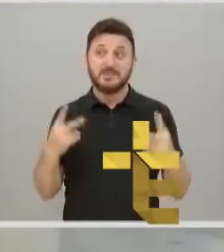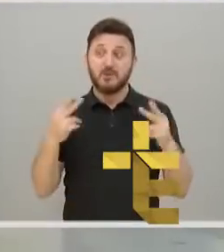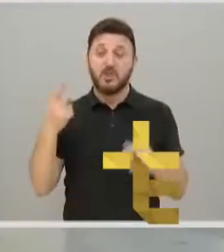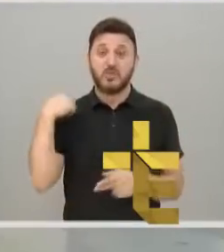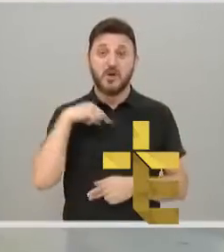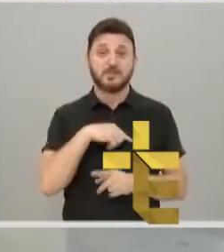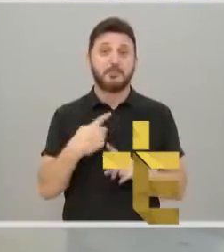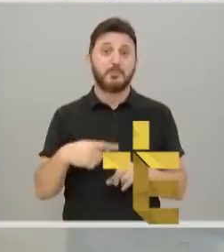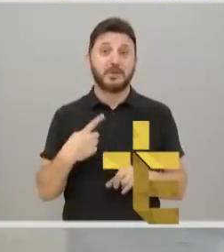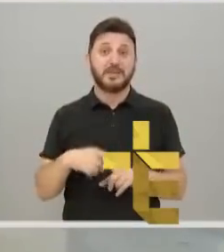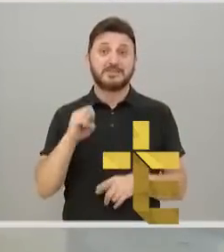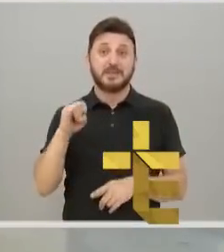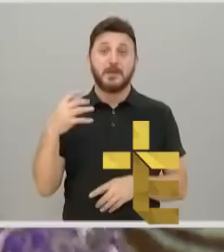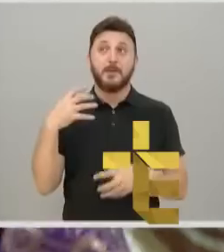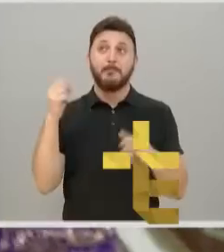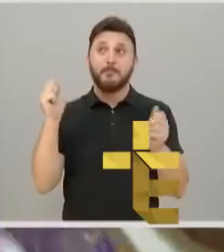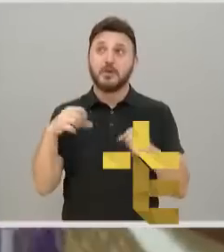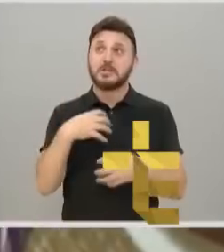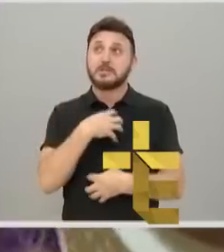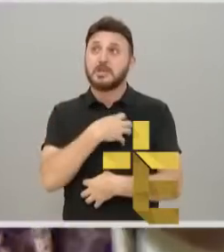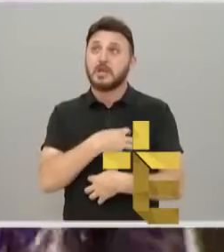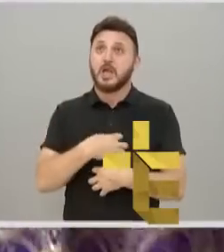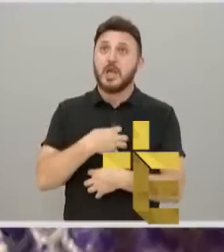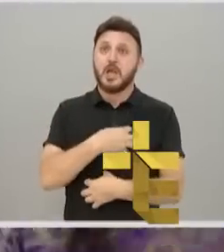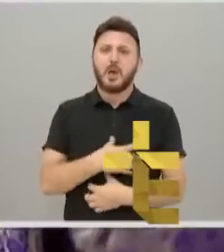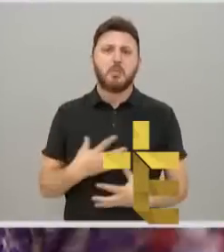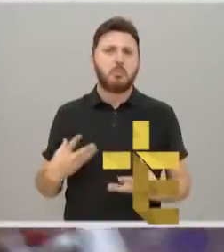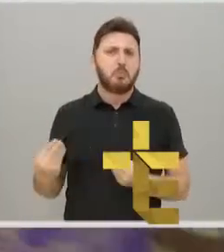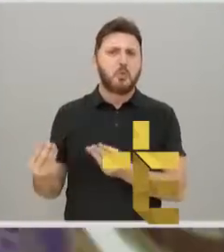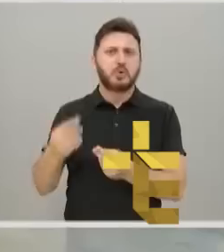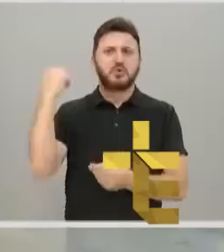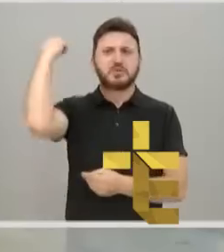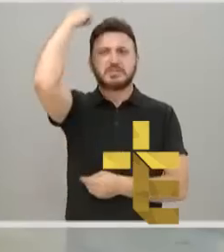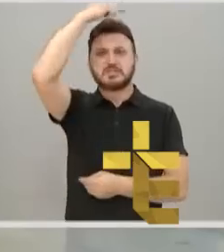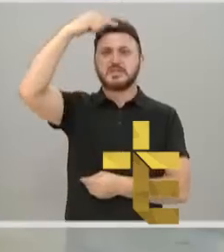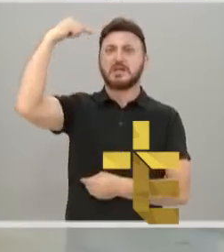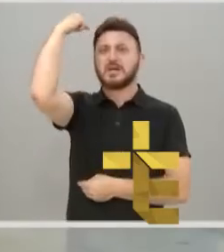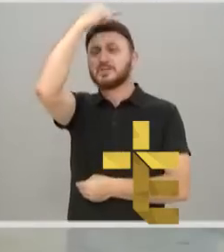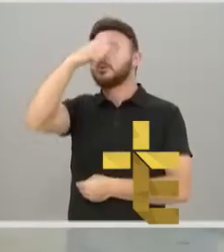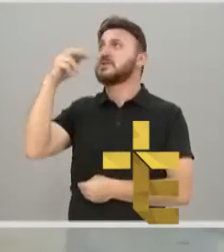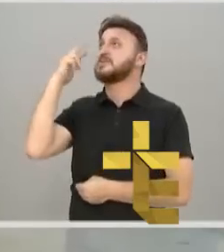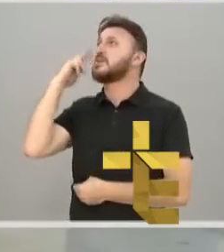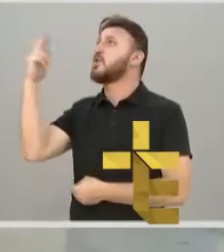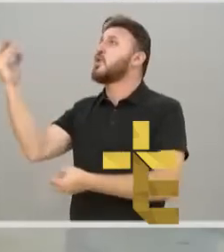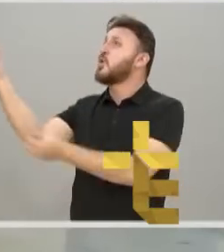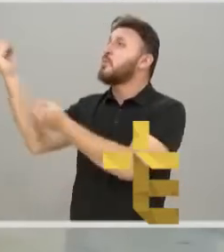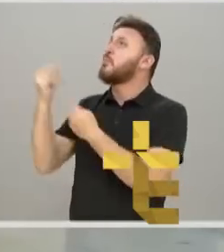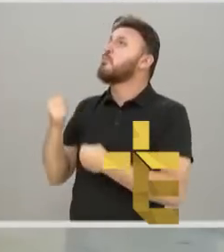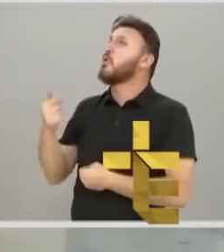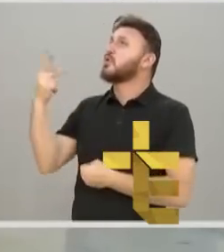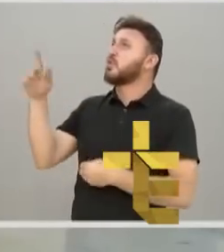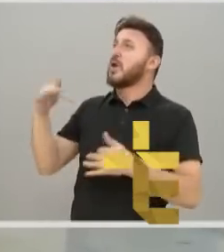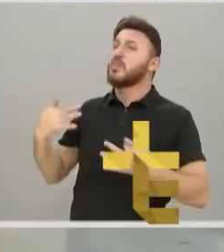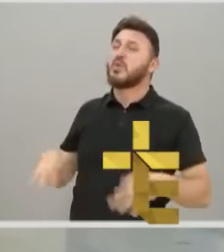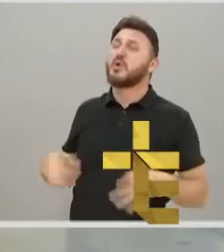Senhor. Santa Brígida, quantos santos pediram: Senhor, dai-me um pouco da tua dor.